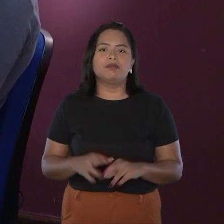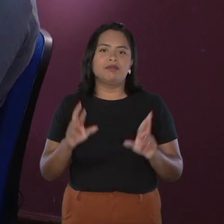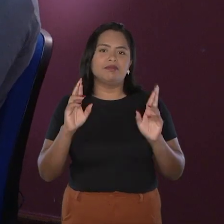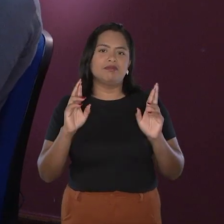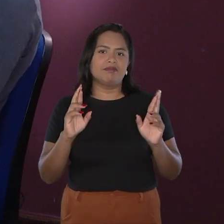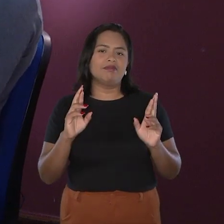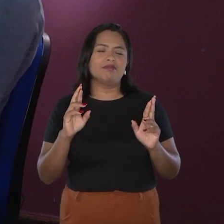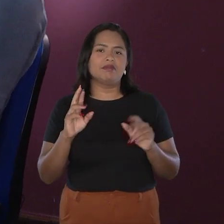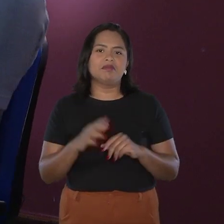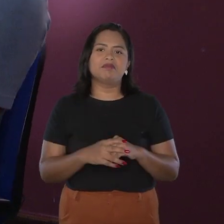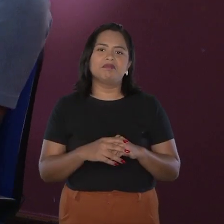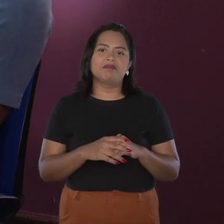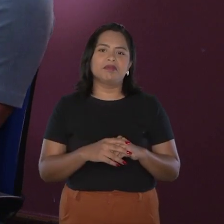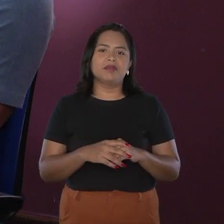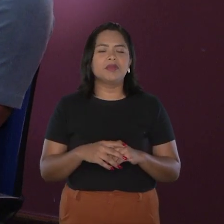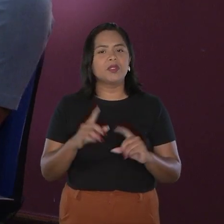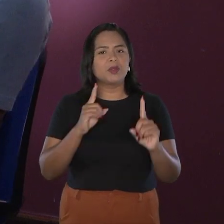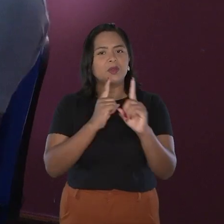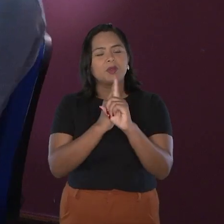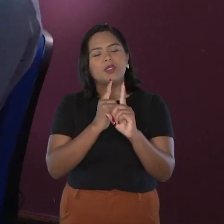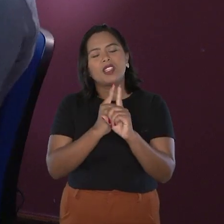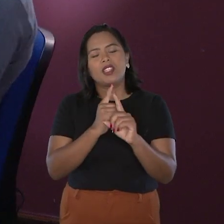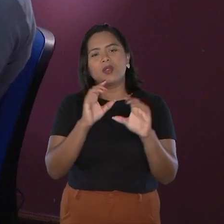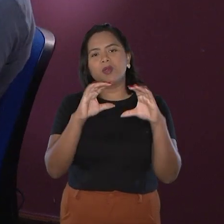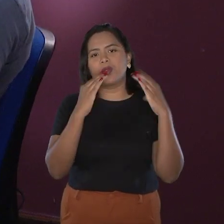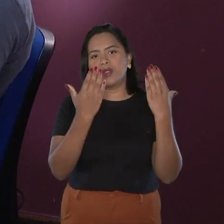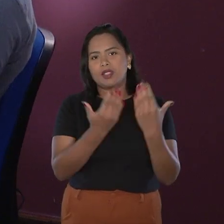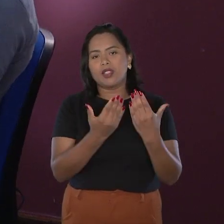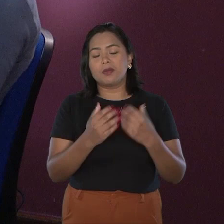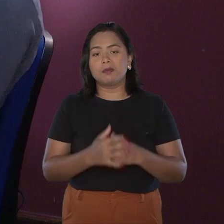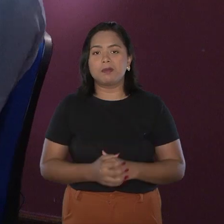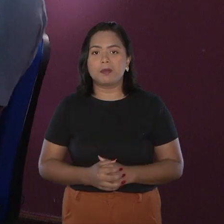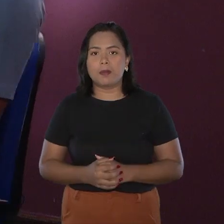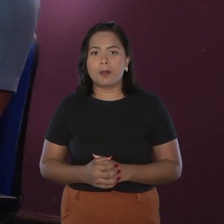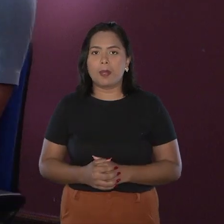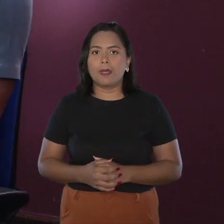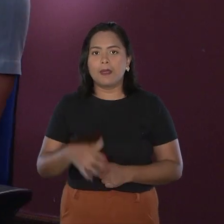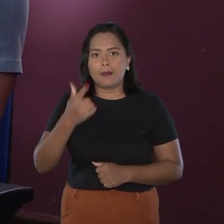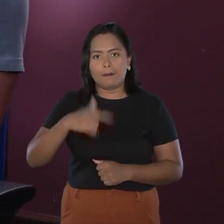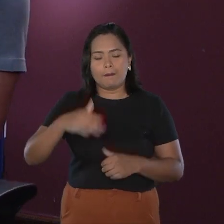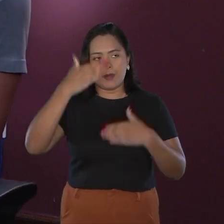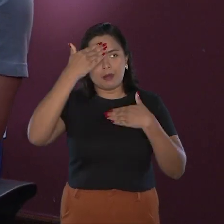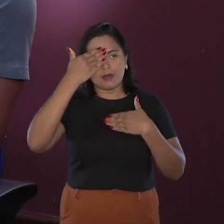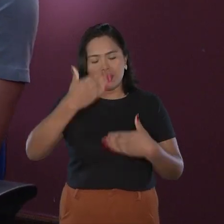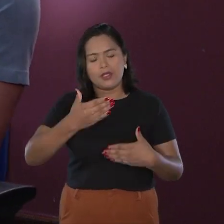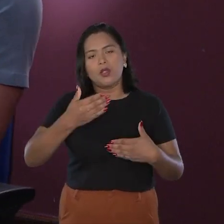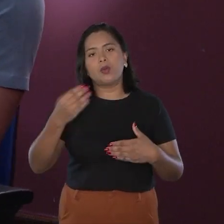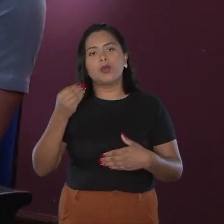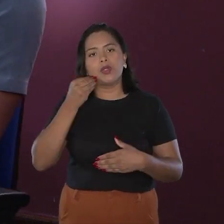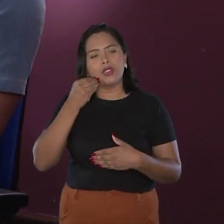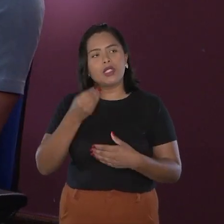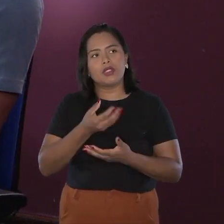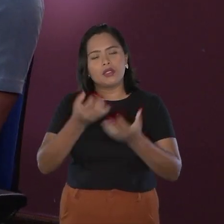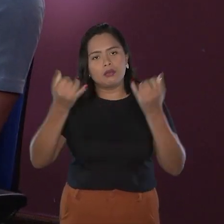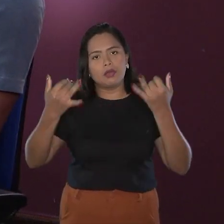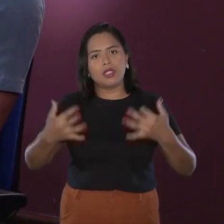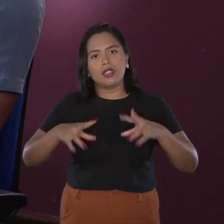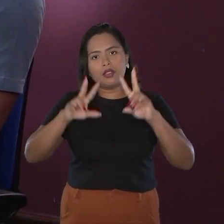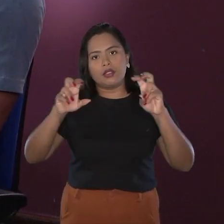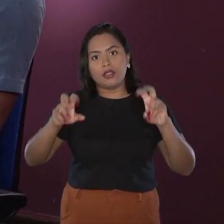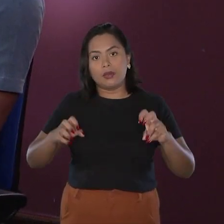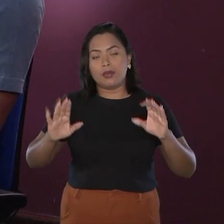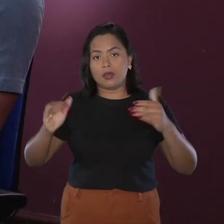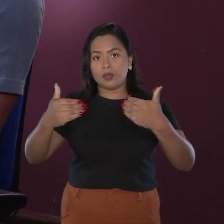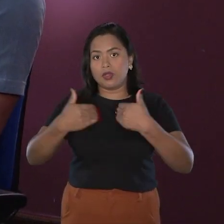espero nos ver no Congresso novamente a oportunidade de estar aqui falando sobre o autismo para poder chegar em mais